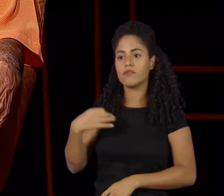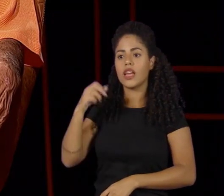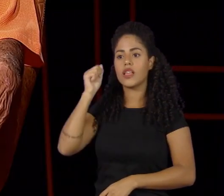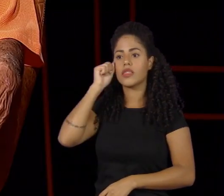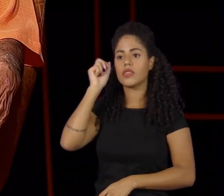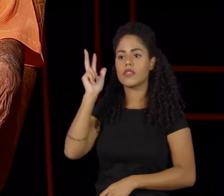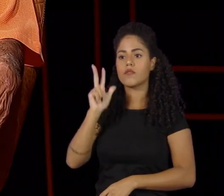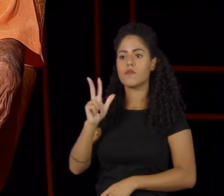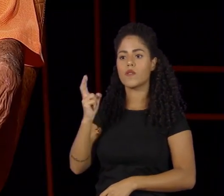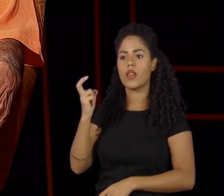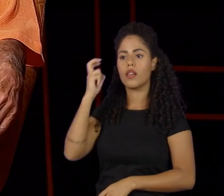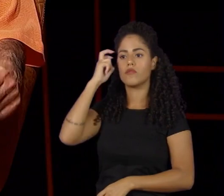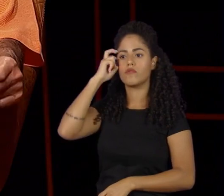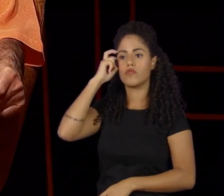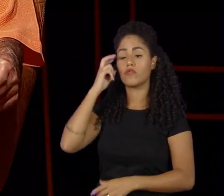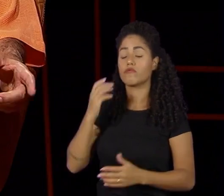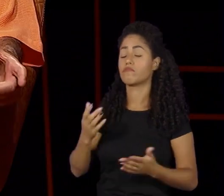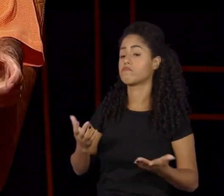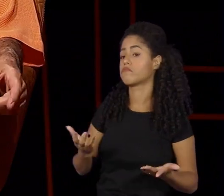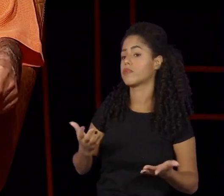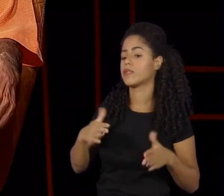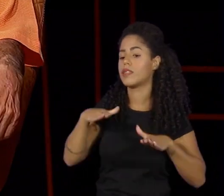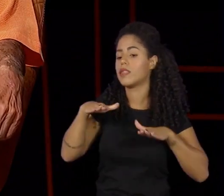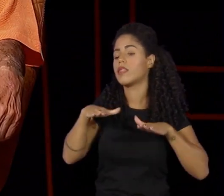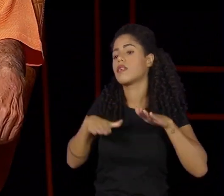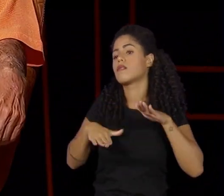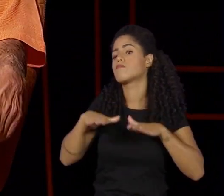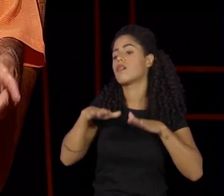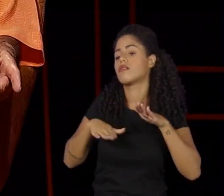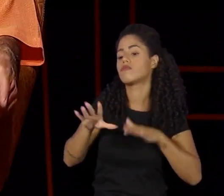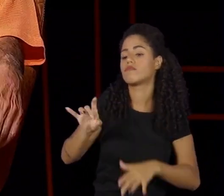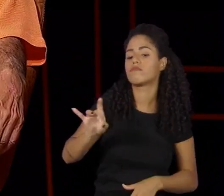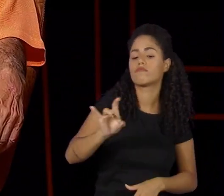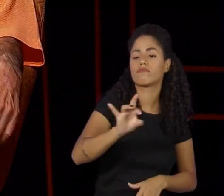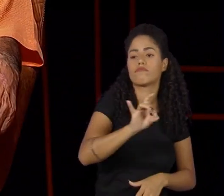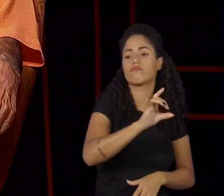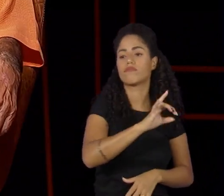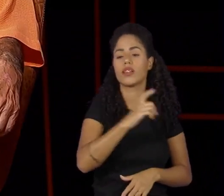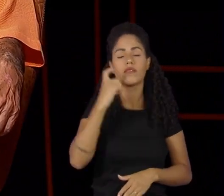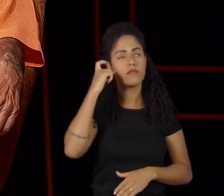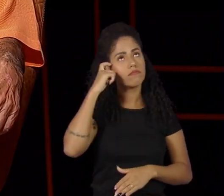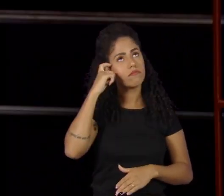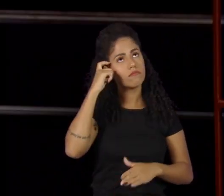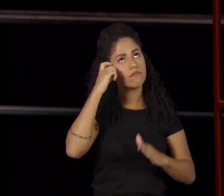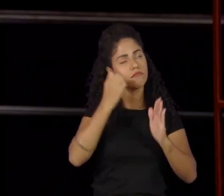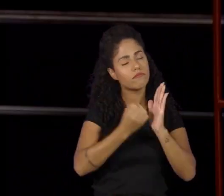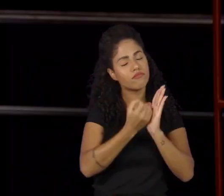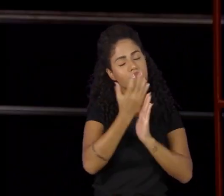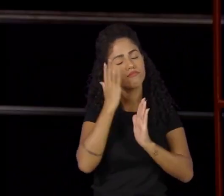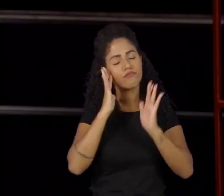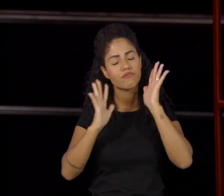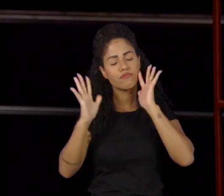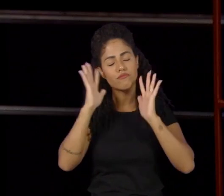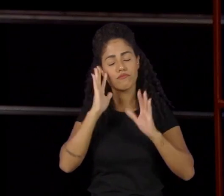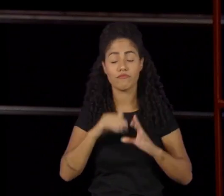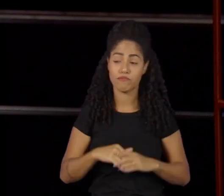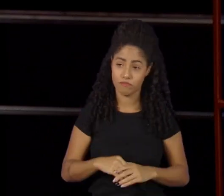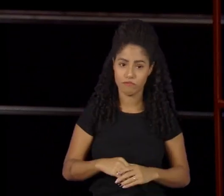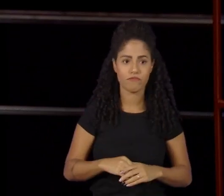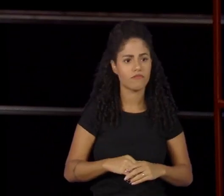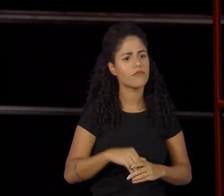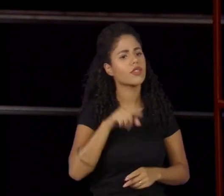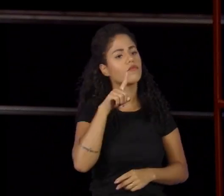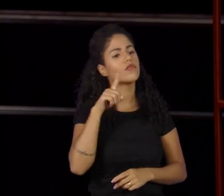a felicidade é uma coisa que a gente vai arrancar lá das nossas ilusões, talvez. Breda, você é mais um dos